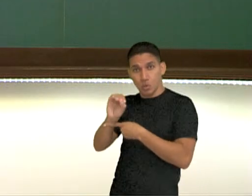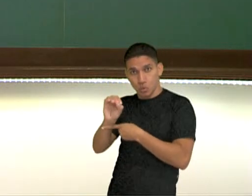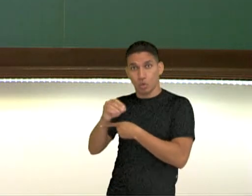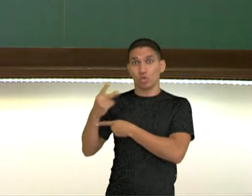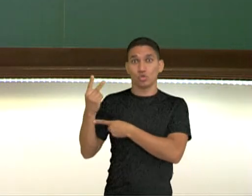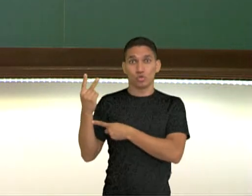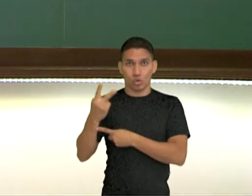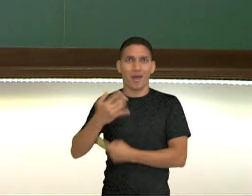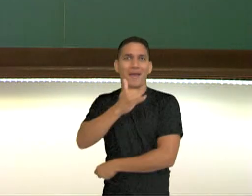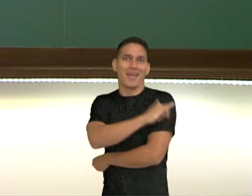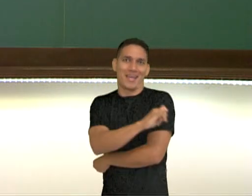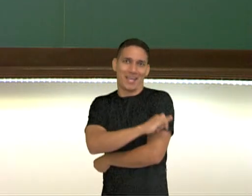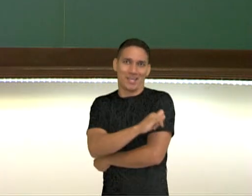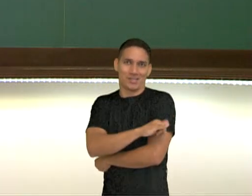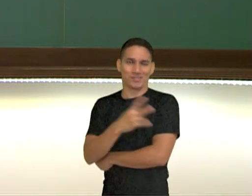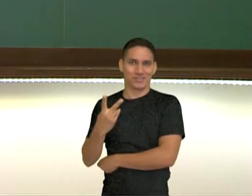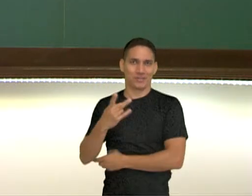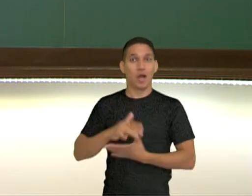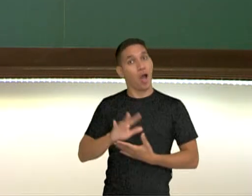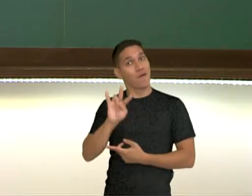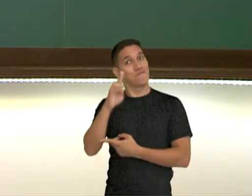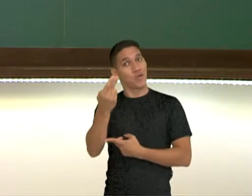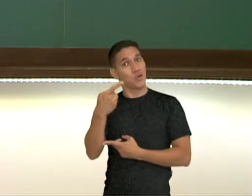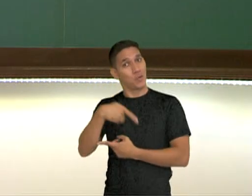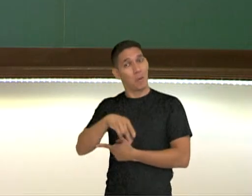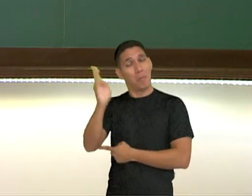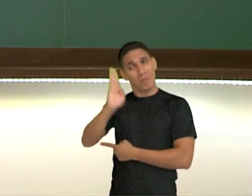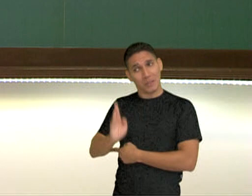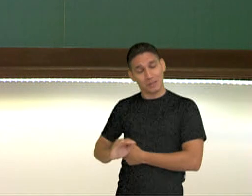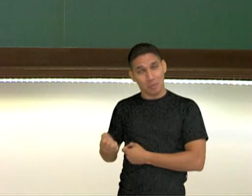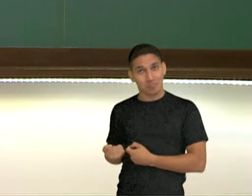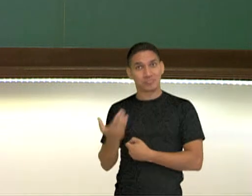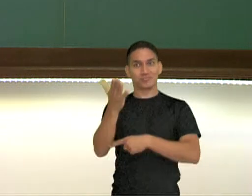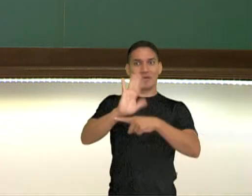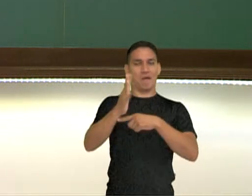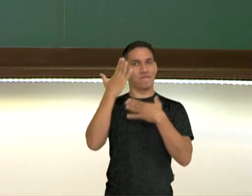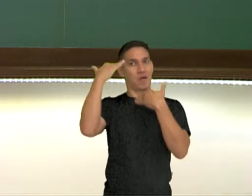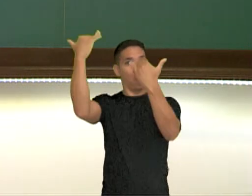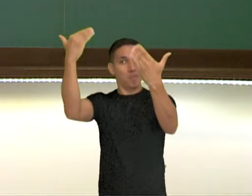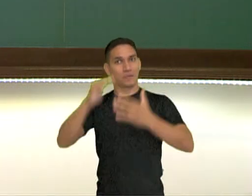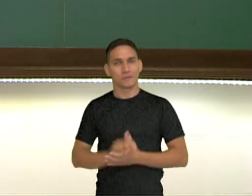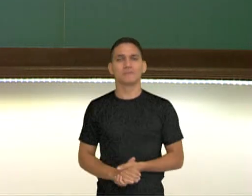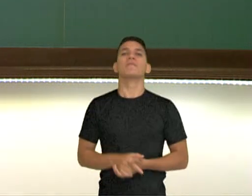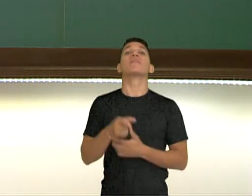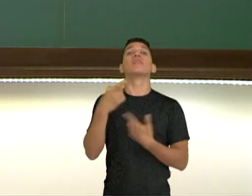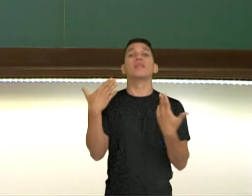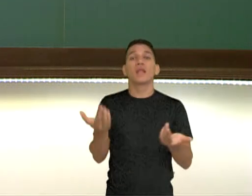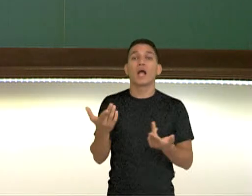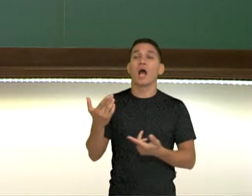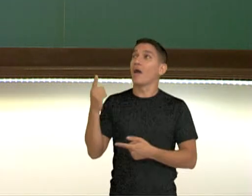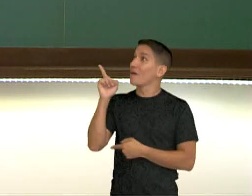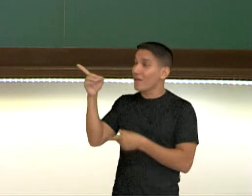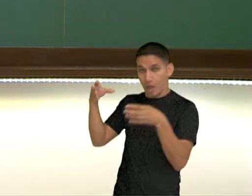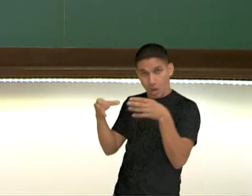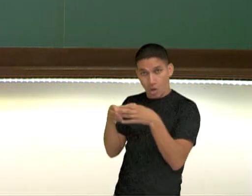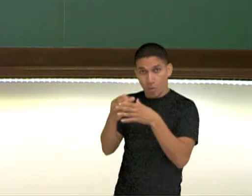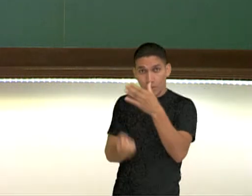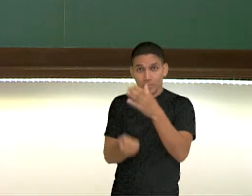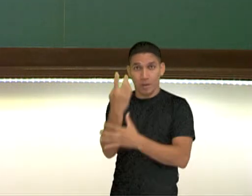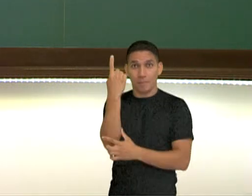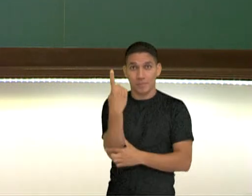2 Exatamente olha o Brasil ganhar as telas de Hollywood aí gente barbatuques surgiu em